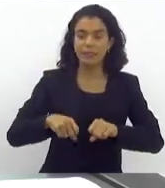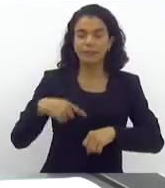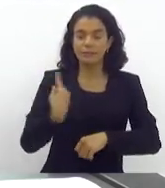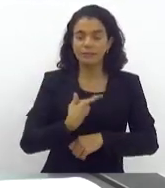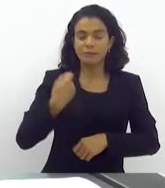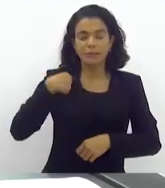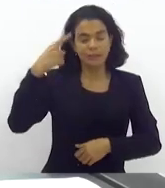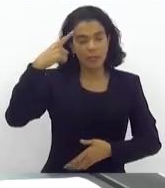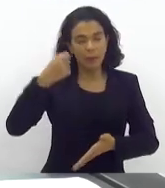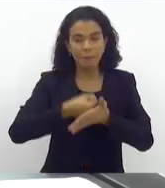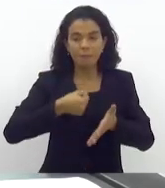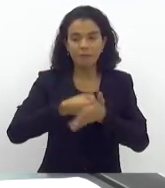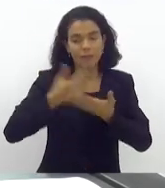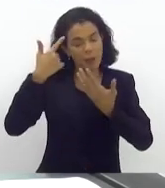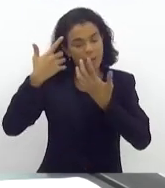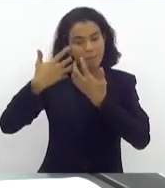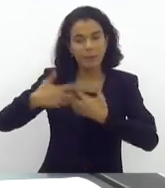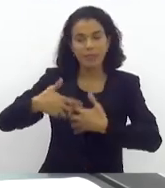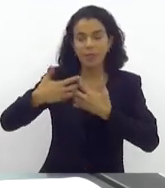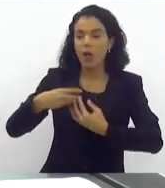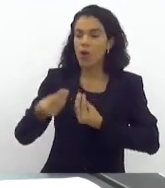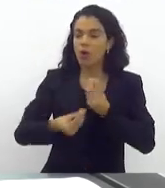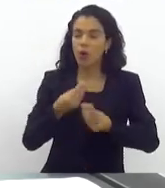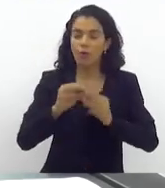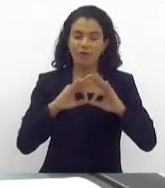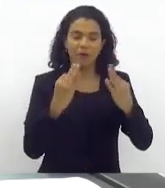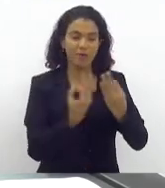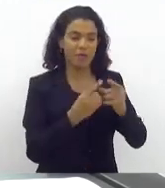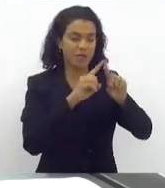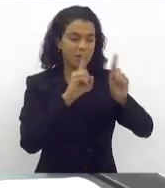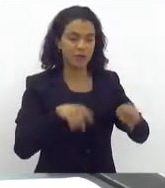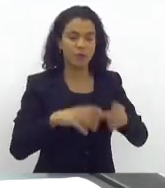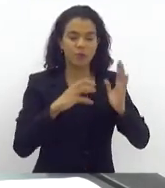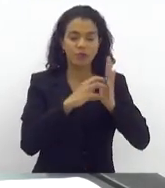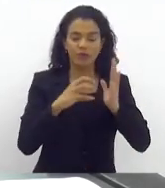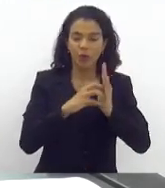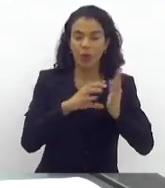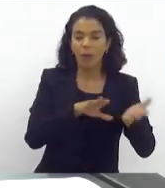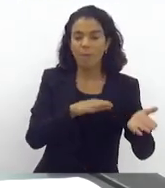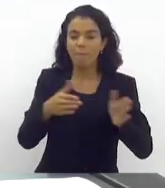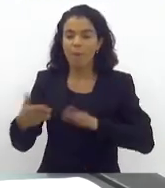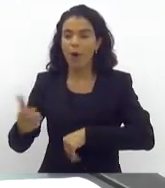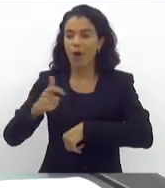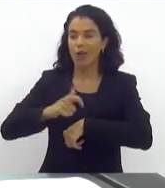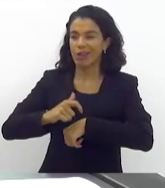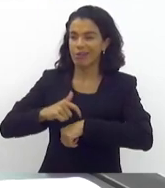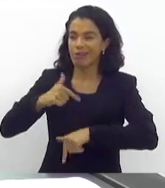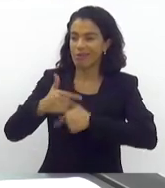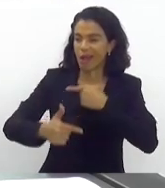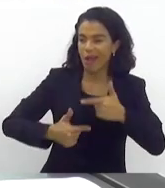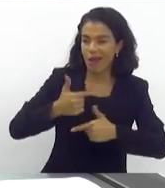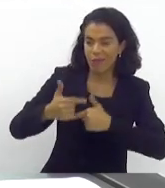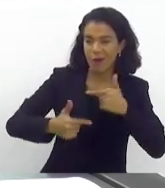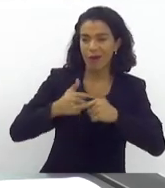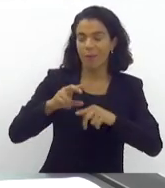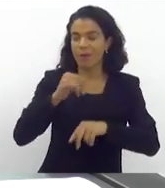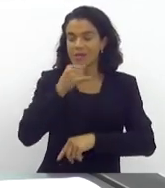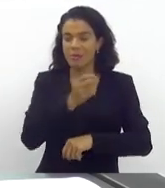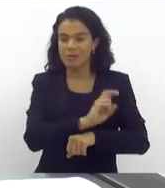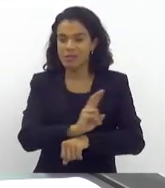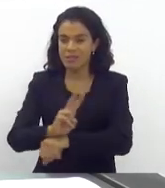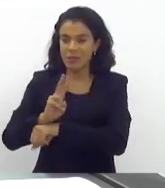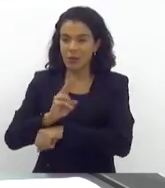forma como as famílias dos servidores que morrem em serviço serão tratados, né? No caso da segurança pública, que é